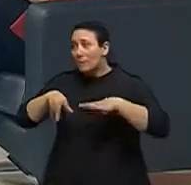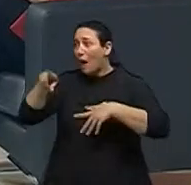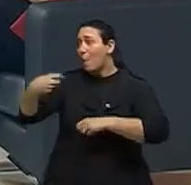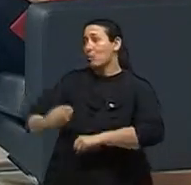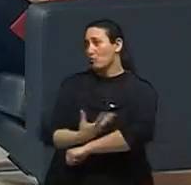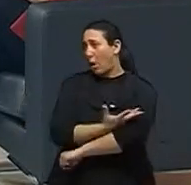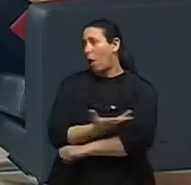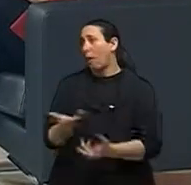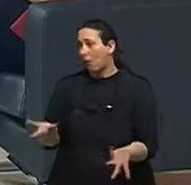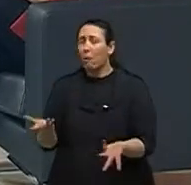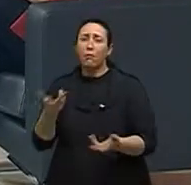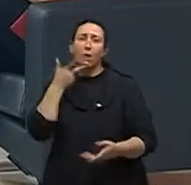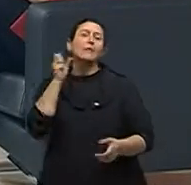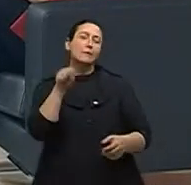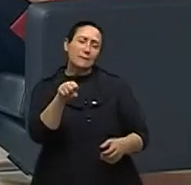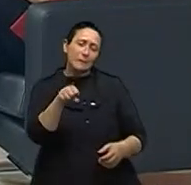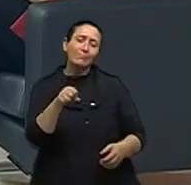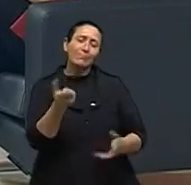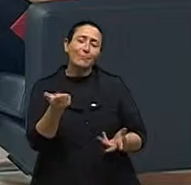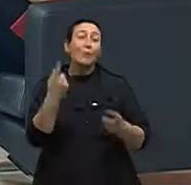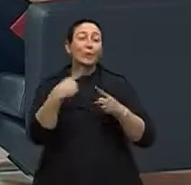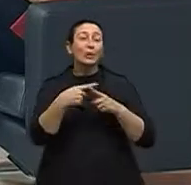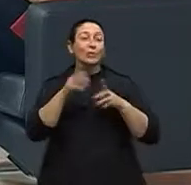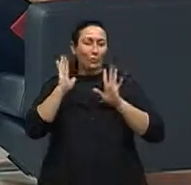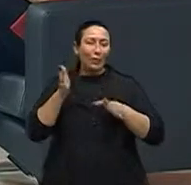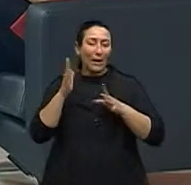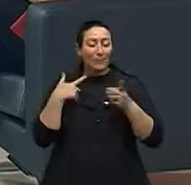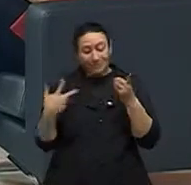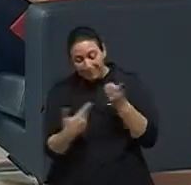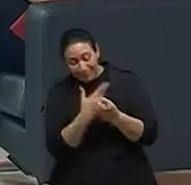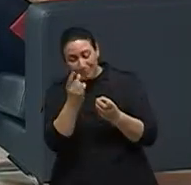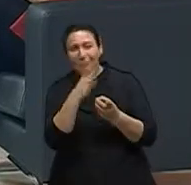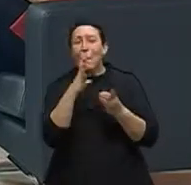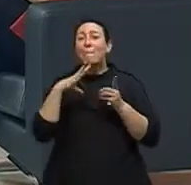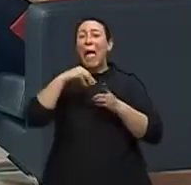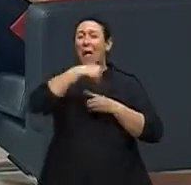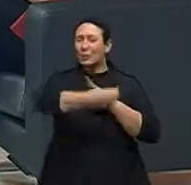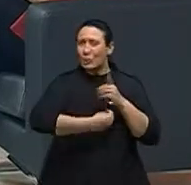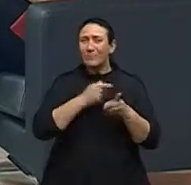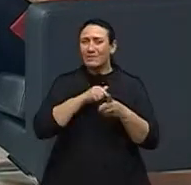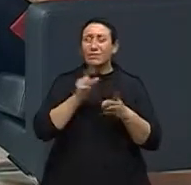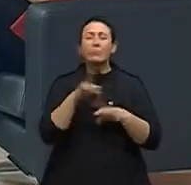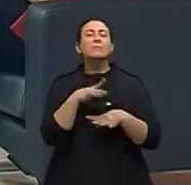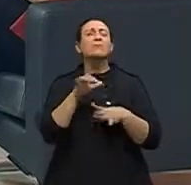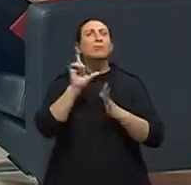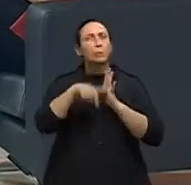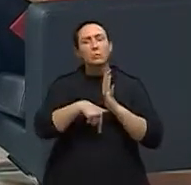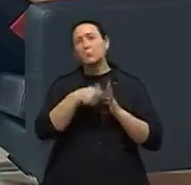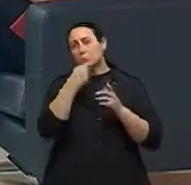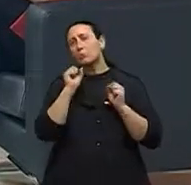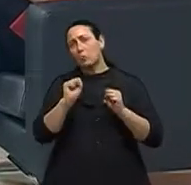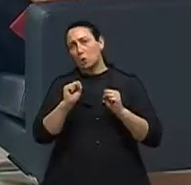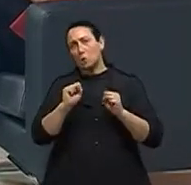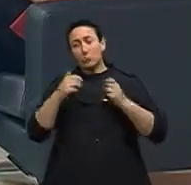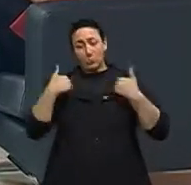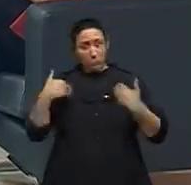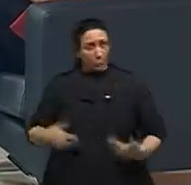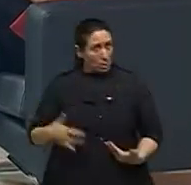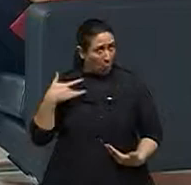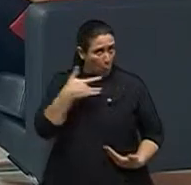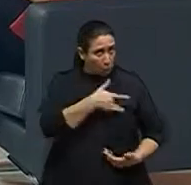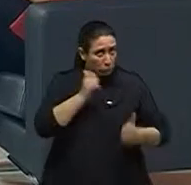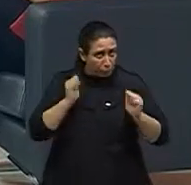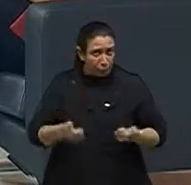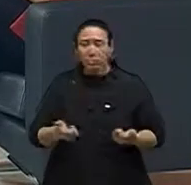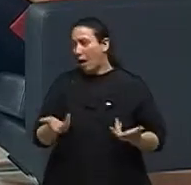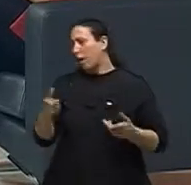muito importante porque você já tem uma dificuldade física tá que pode conseguir ter ção ou não Claro e aí entra também a